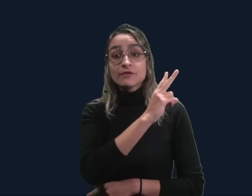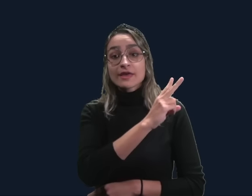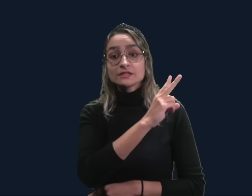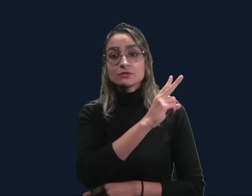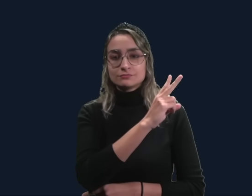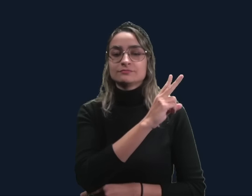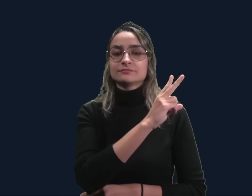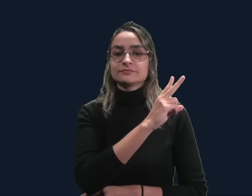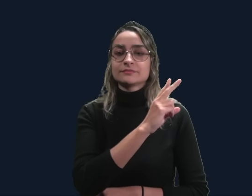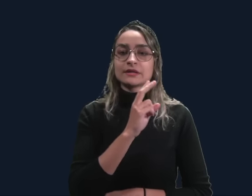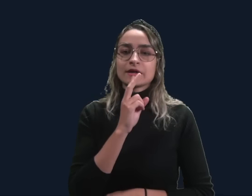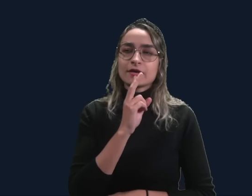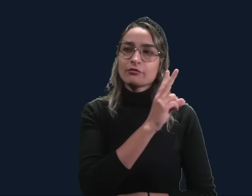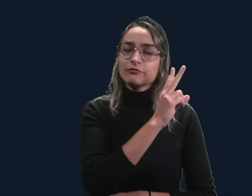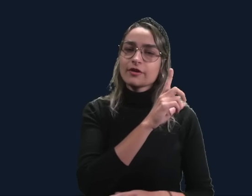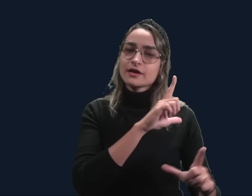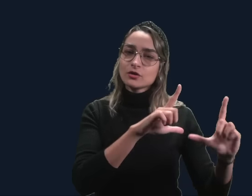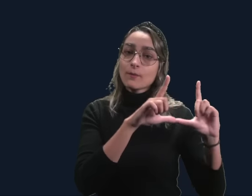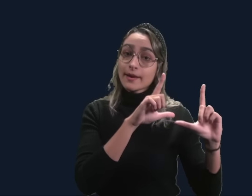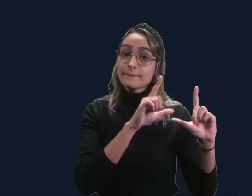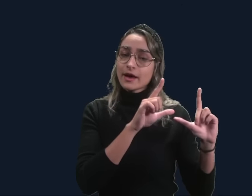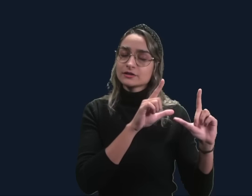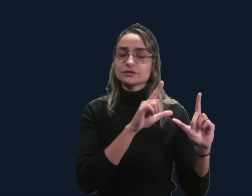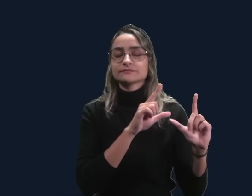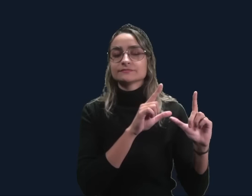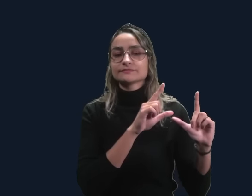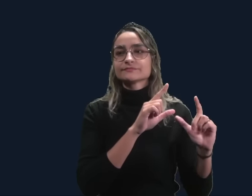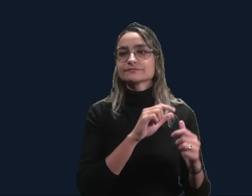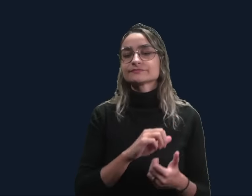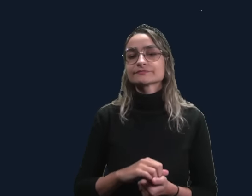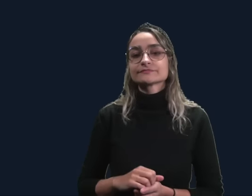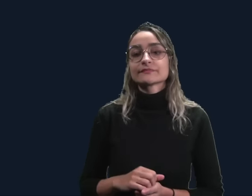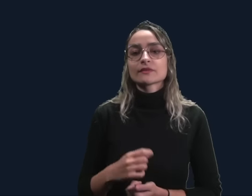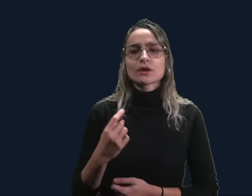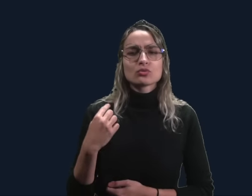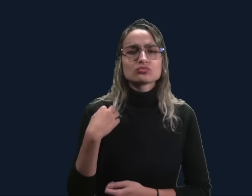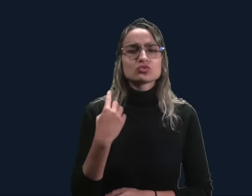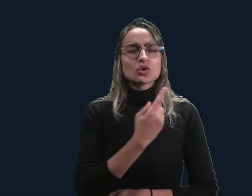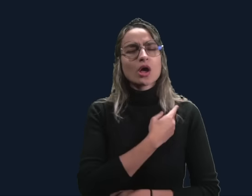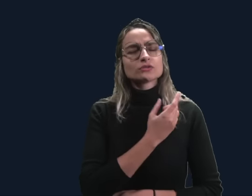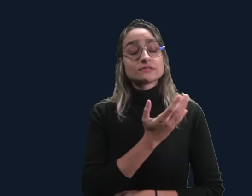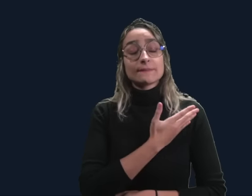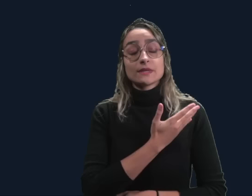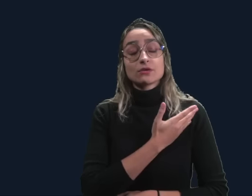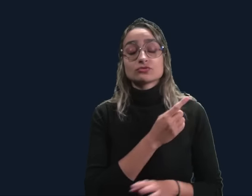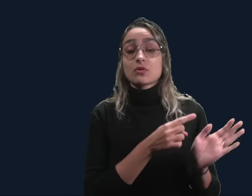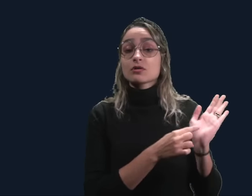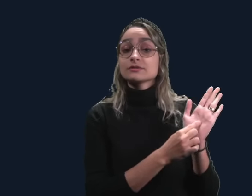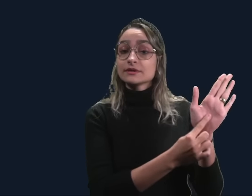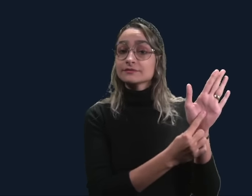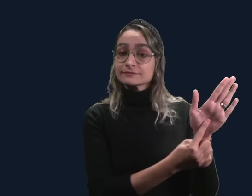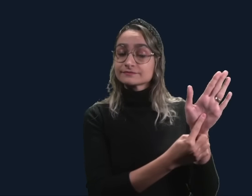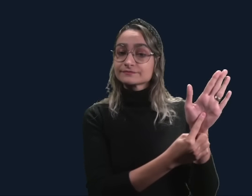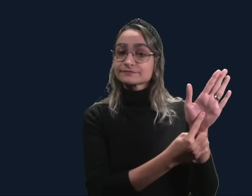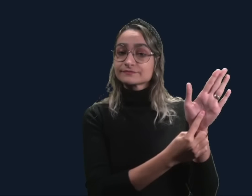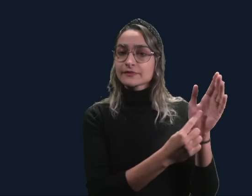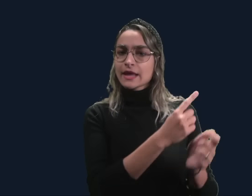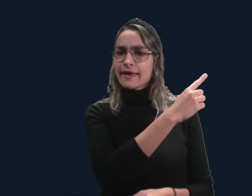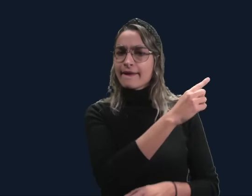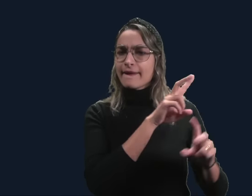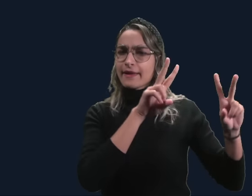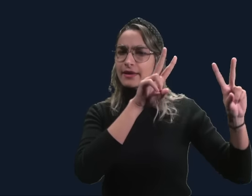seria importante Obrigado os nossos amigos aí do Staff eh esse texto é